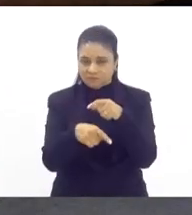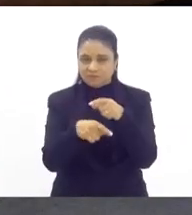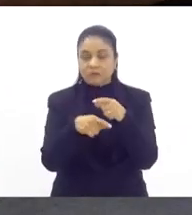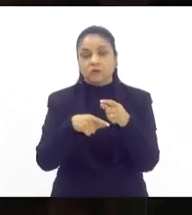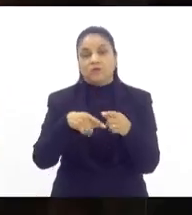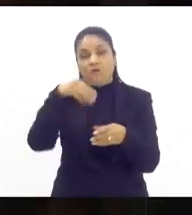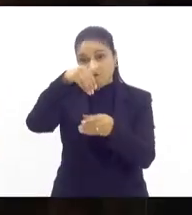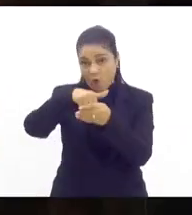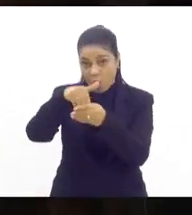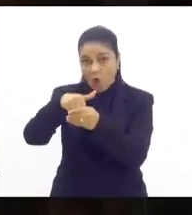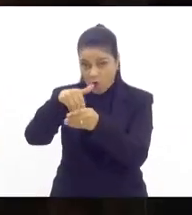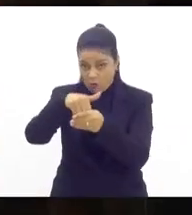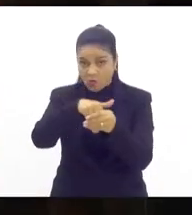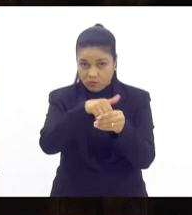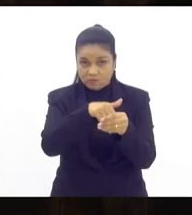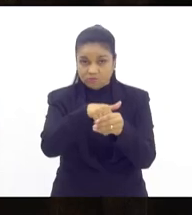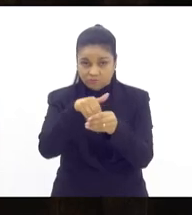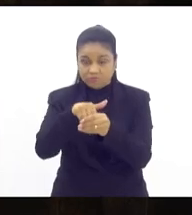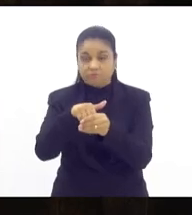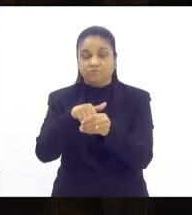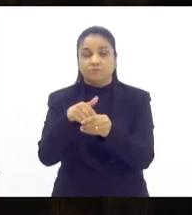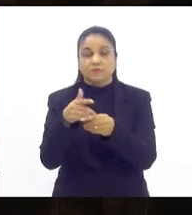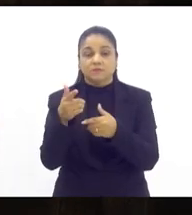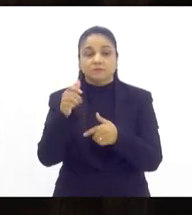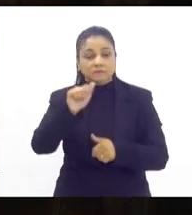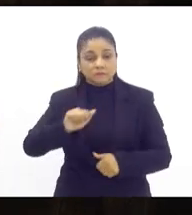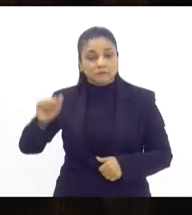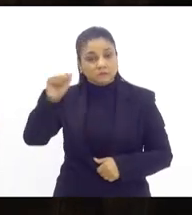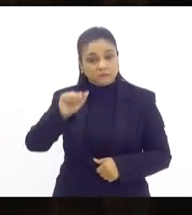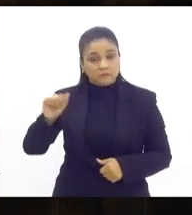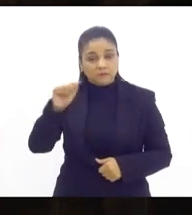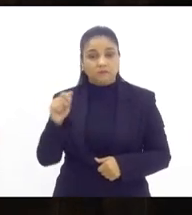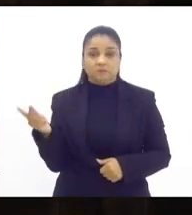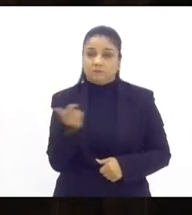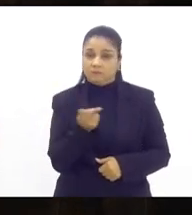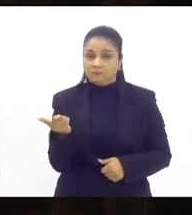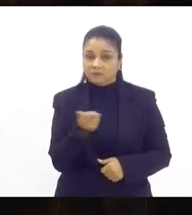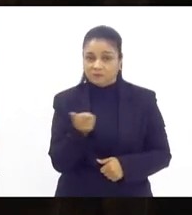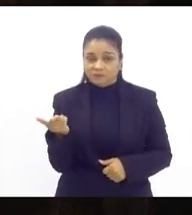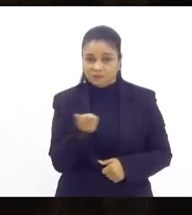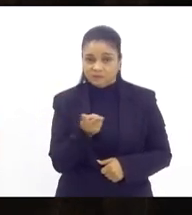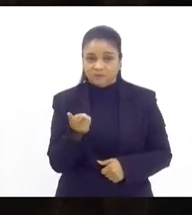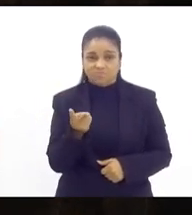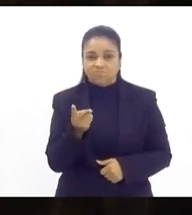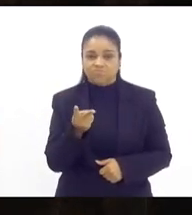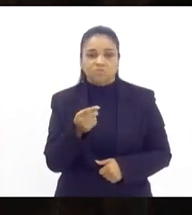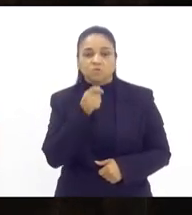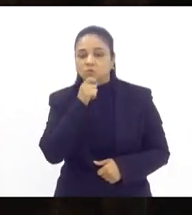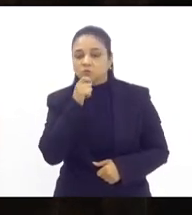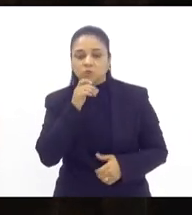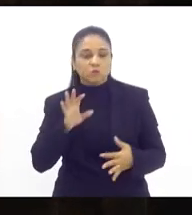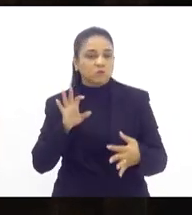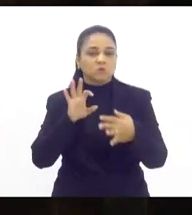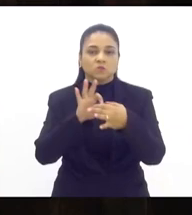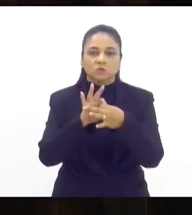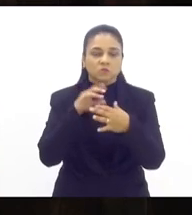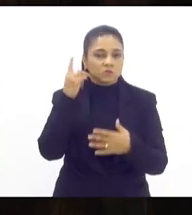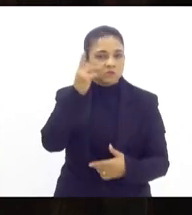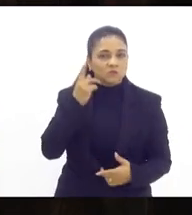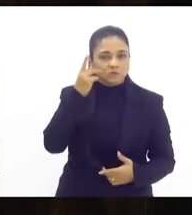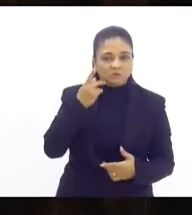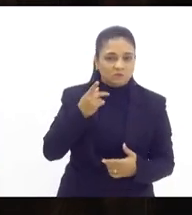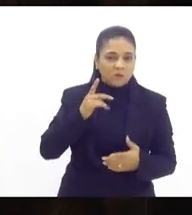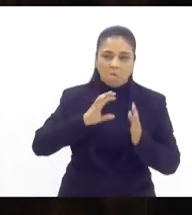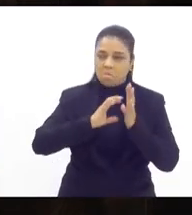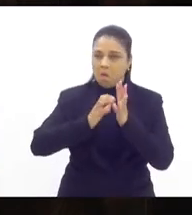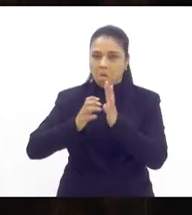e ambas associações também é bom deixar claro elas são sem qualquer ligação política partidária com ninguém